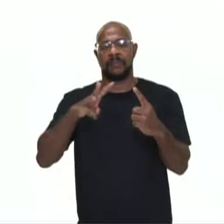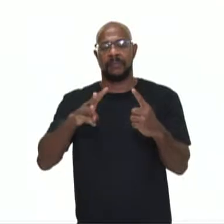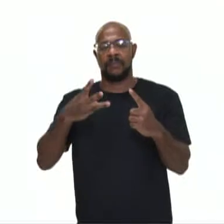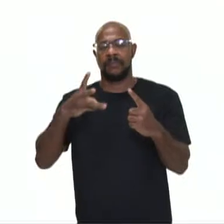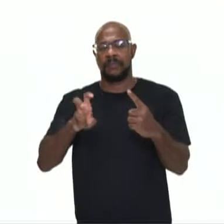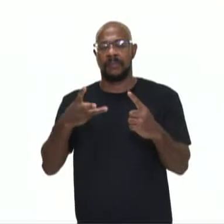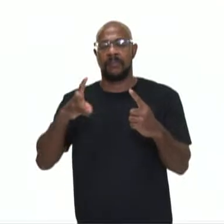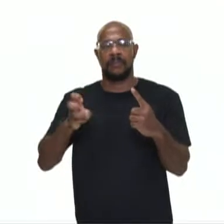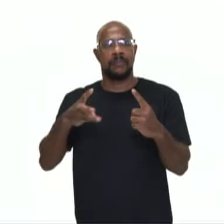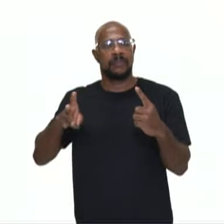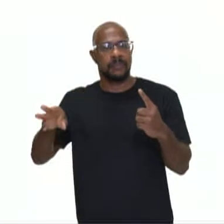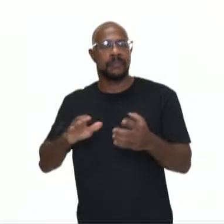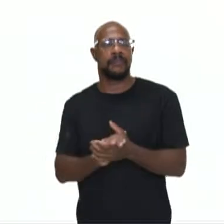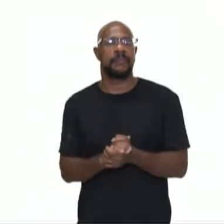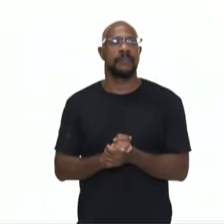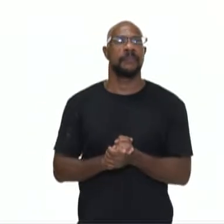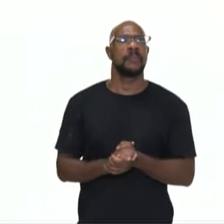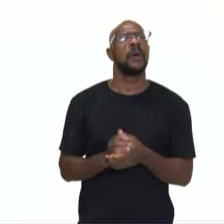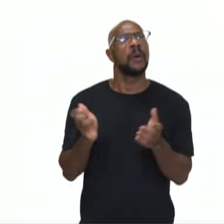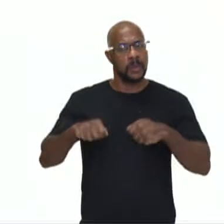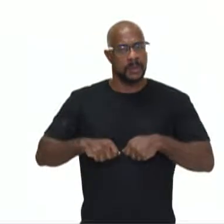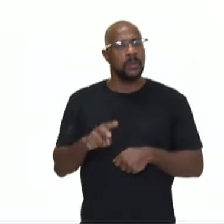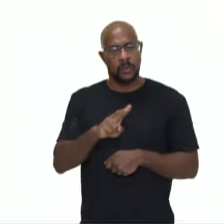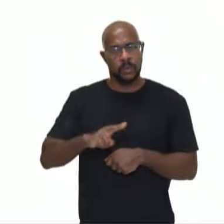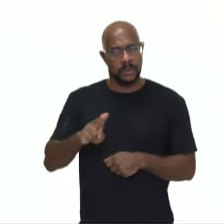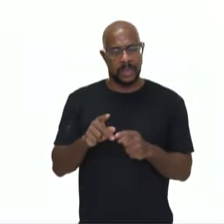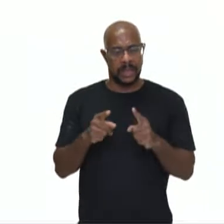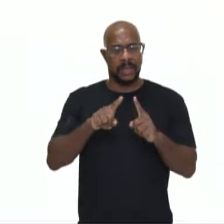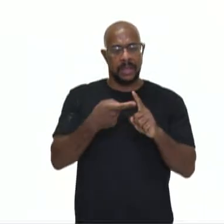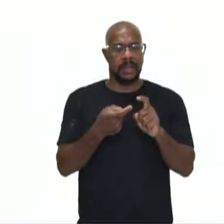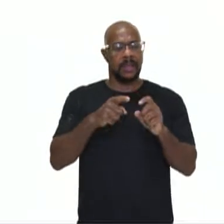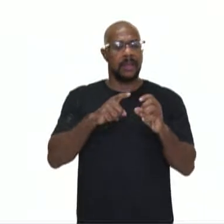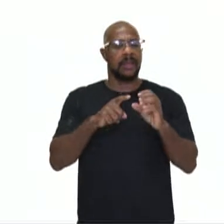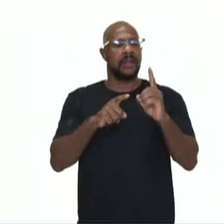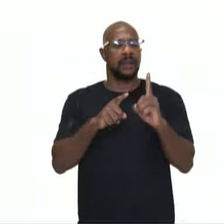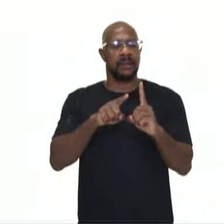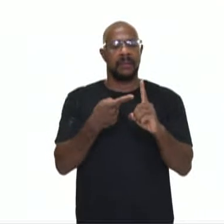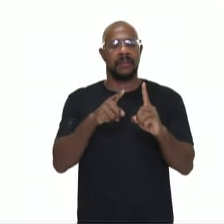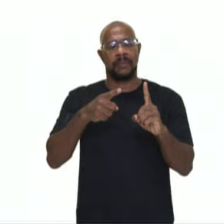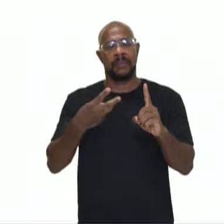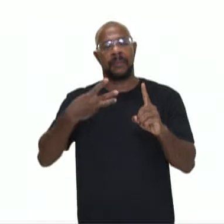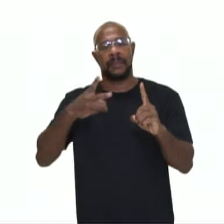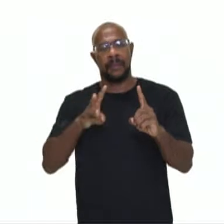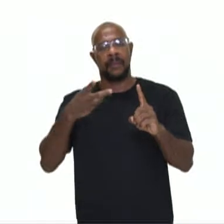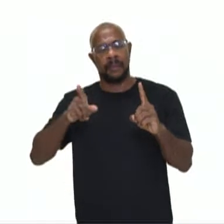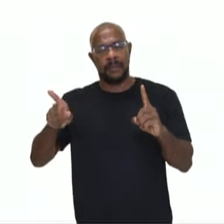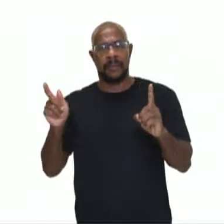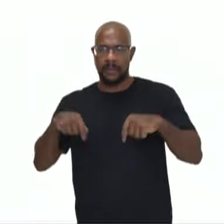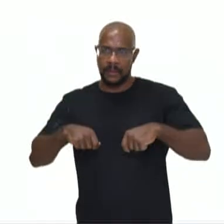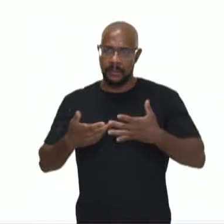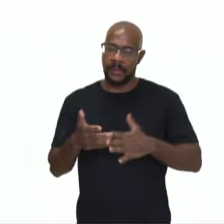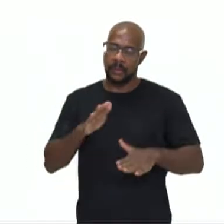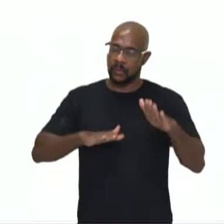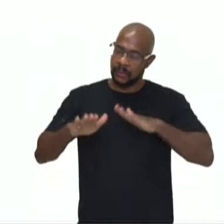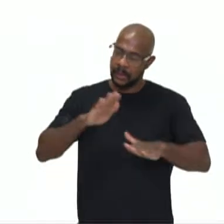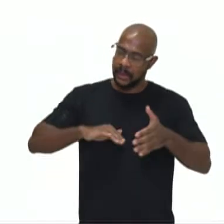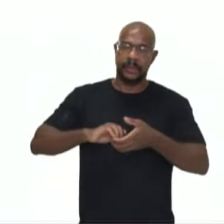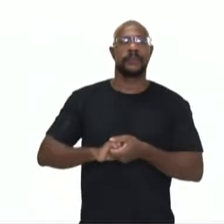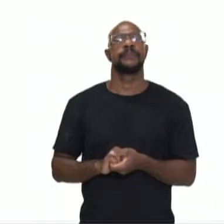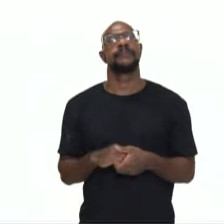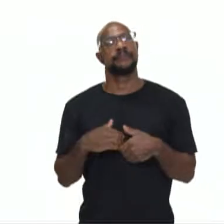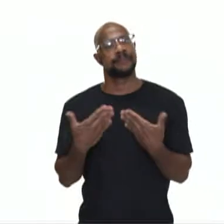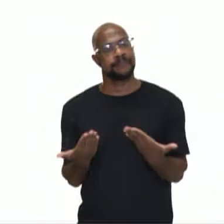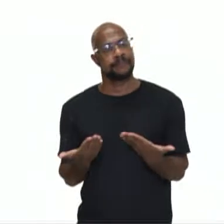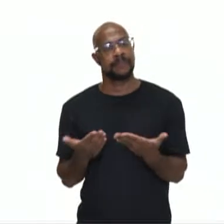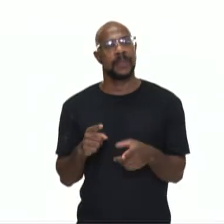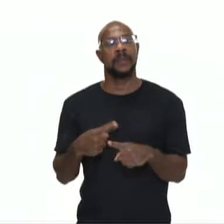Podemos operar com as dízimas periódicas? Claro que podemos, só que tem um detalhe. O cuidado precisa ser redobrado. Afinal de contas,